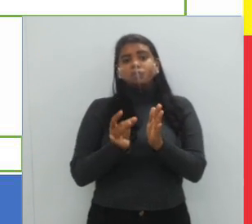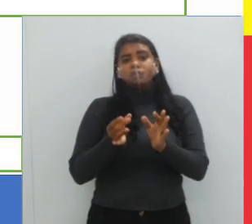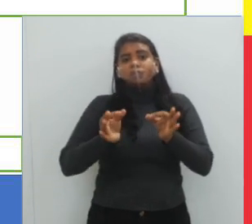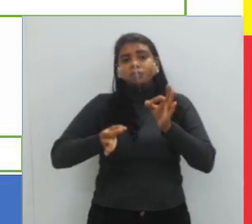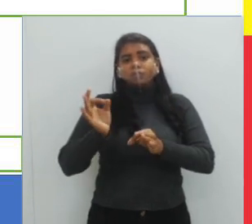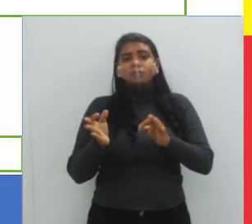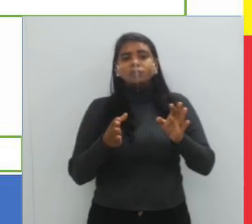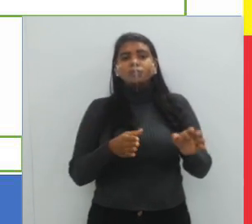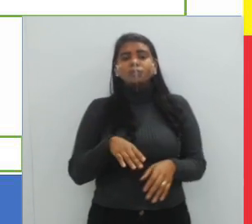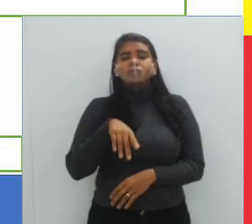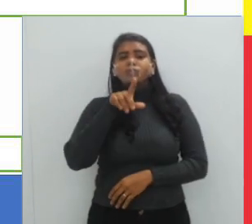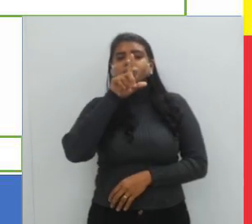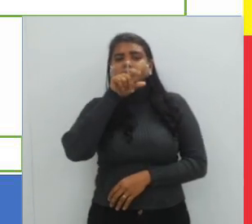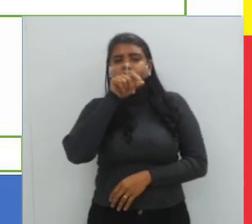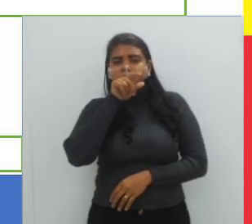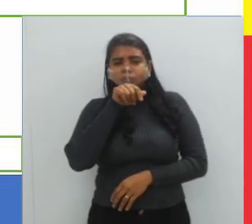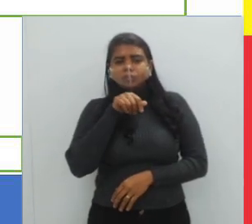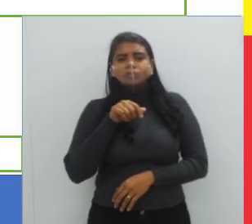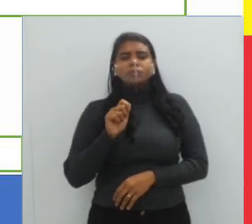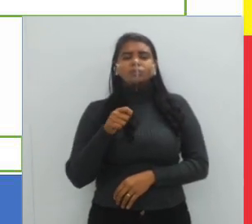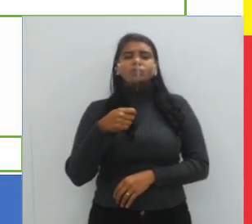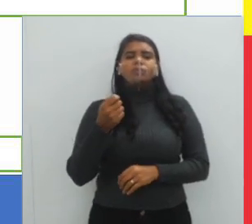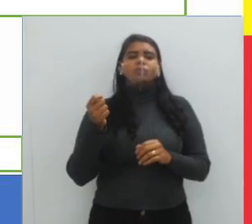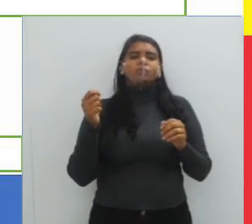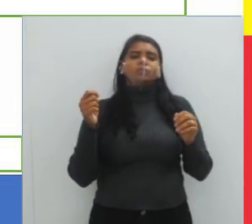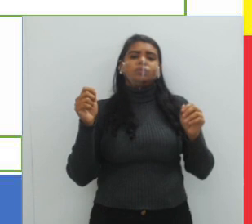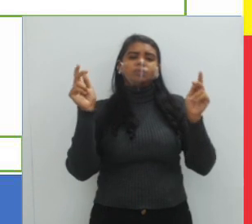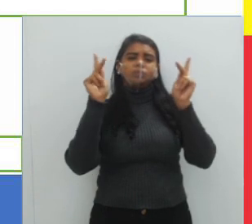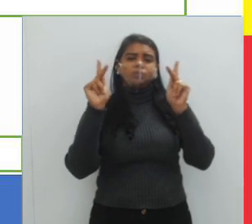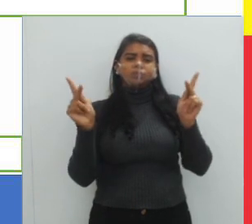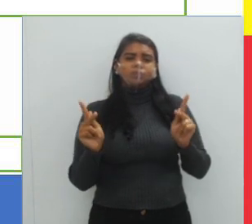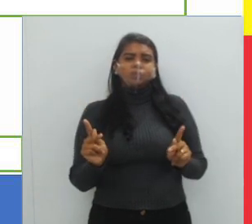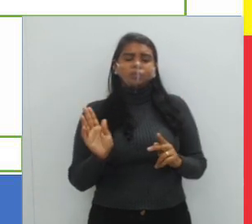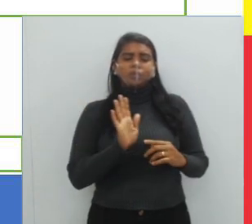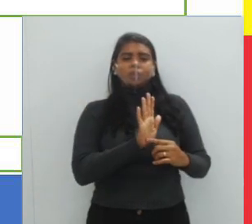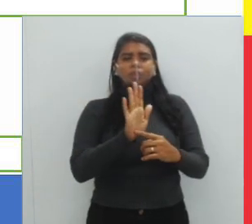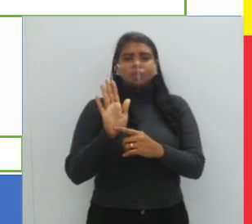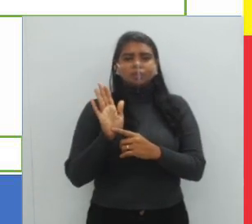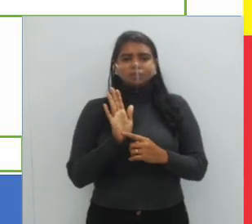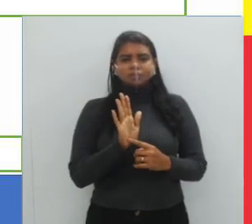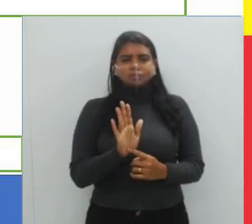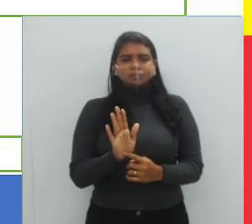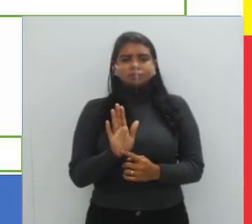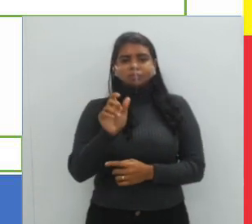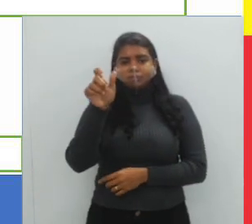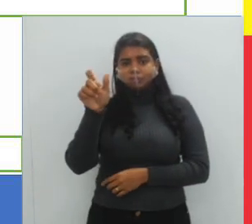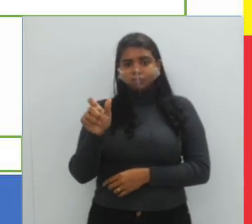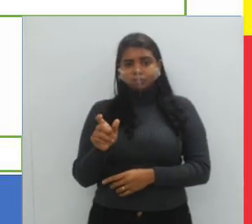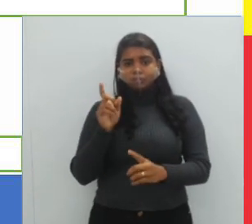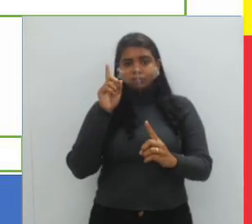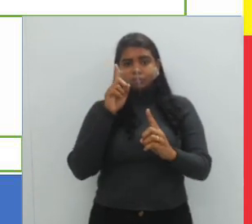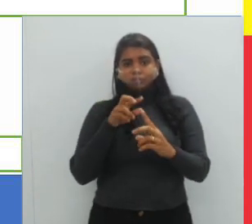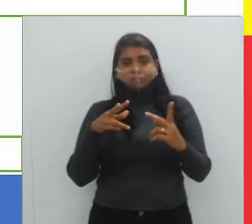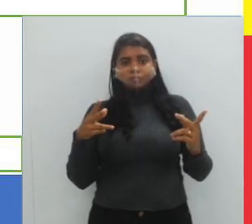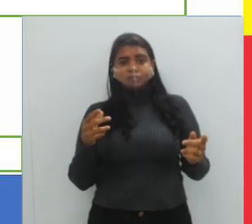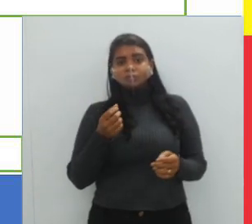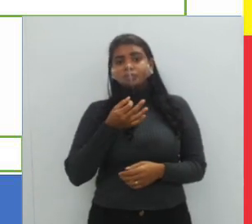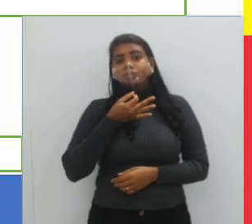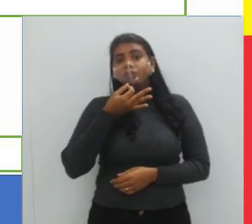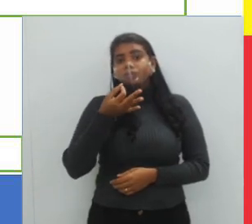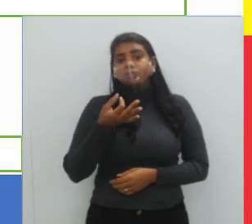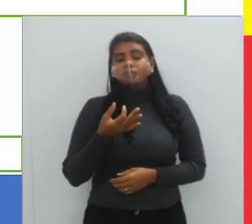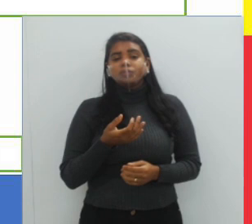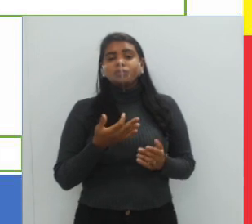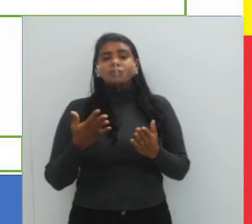a pomba é o símbolo da paz. Segundo, figura que representa um ser, objeto ou